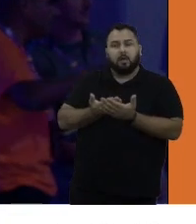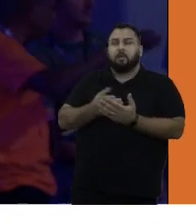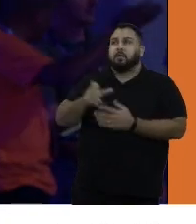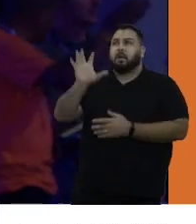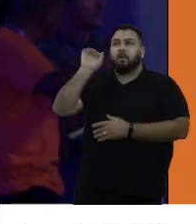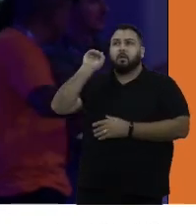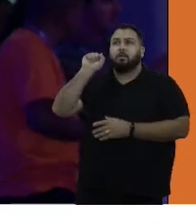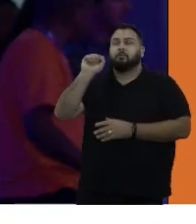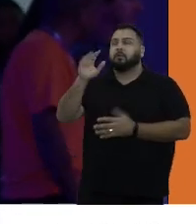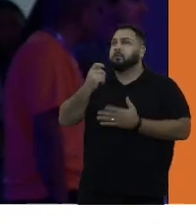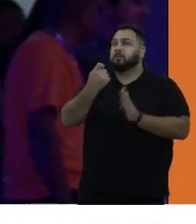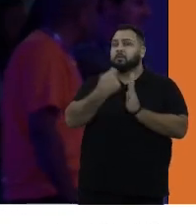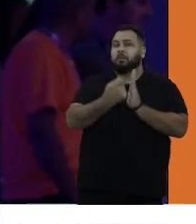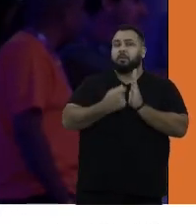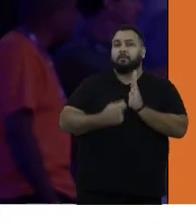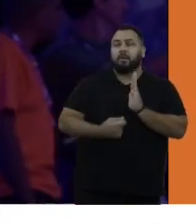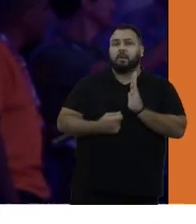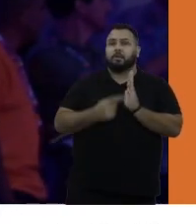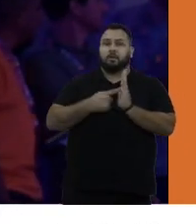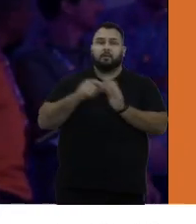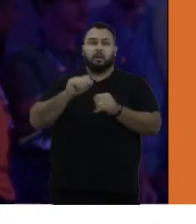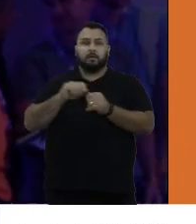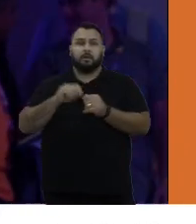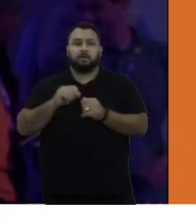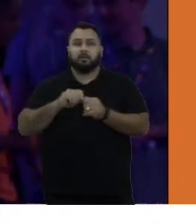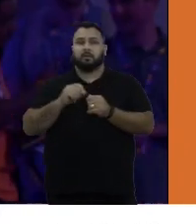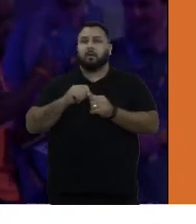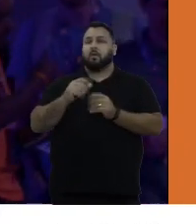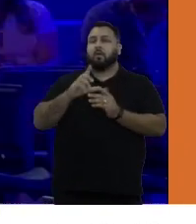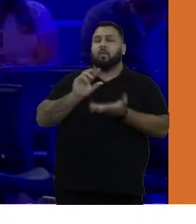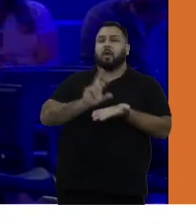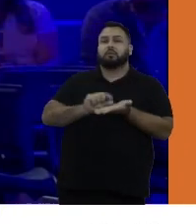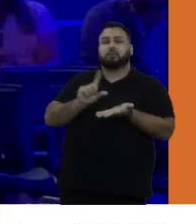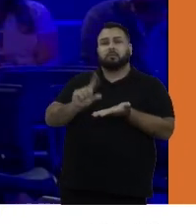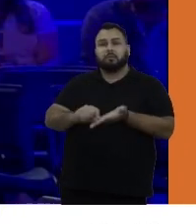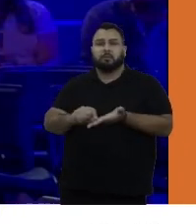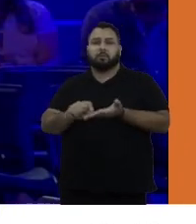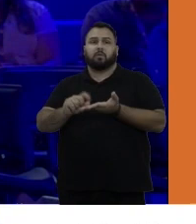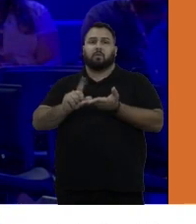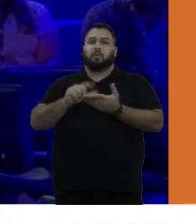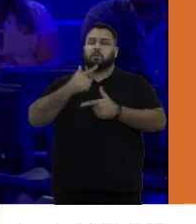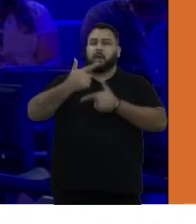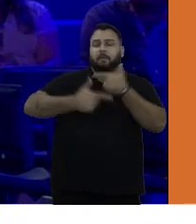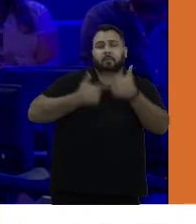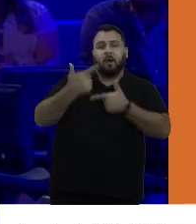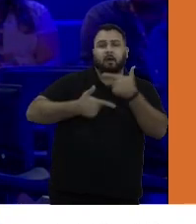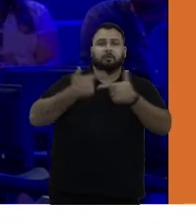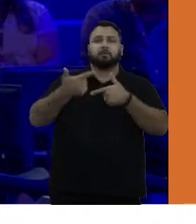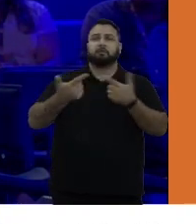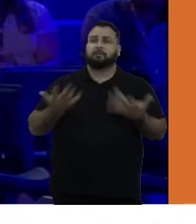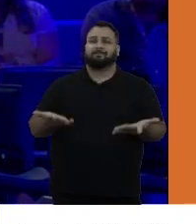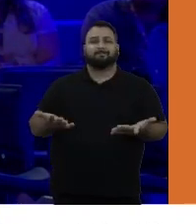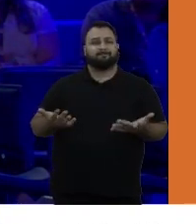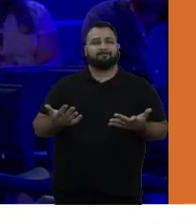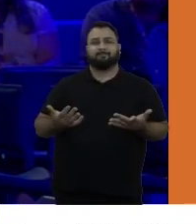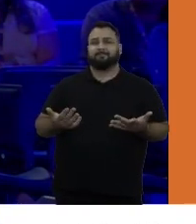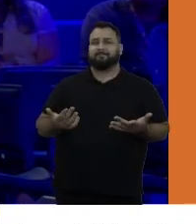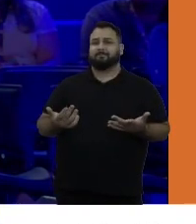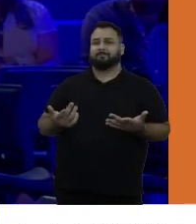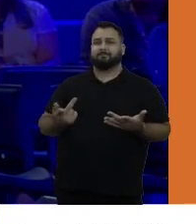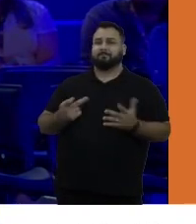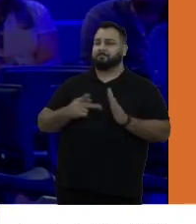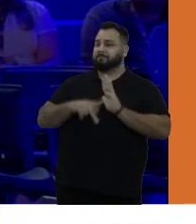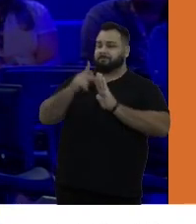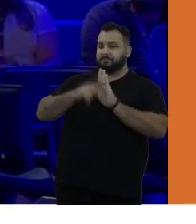ouvindo, escrevendo, fazendo um artigo, um trabalho. Esse é um outro grande